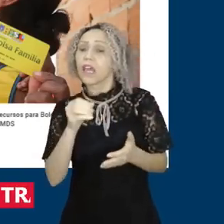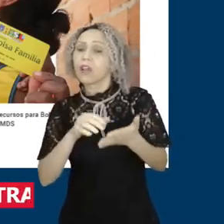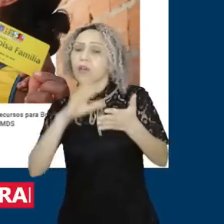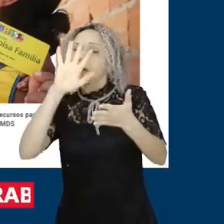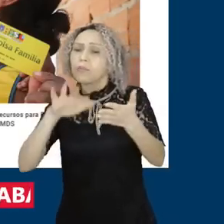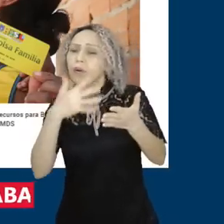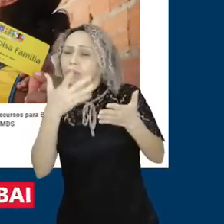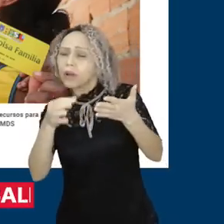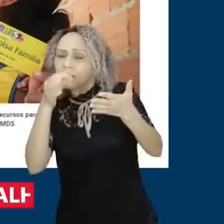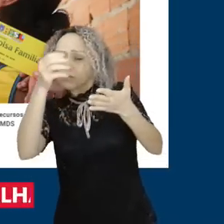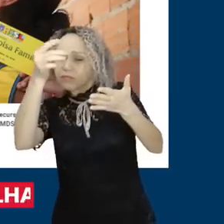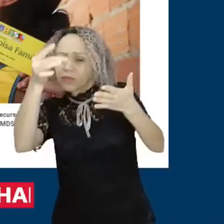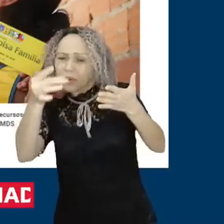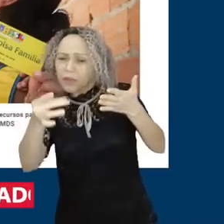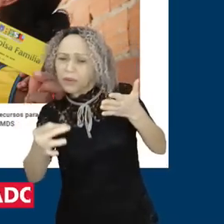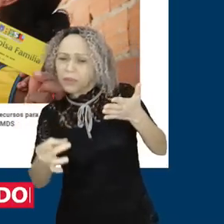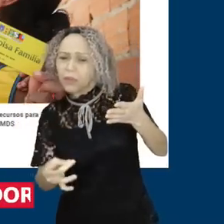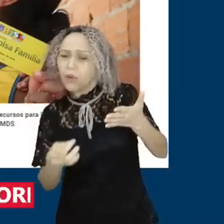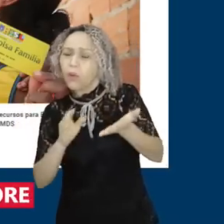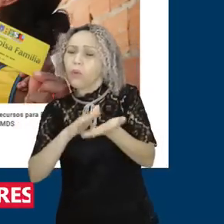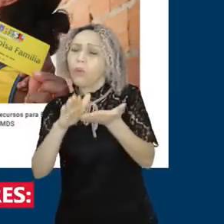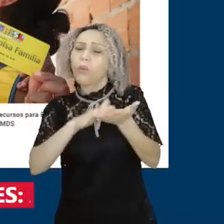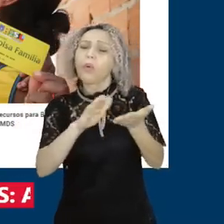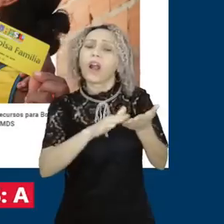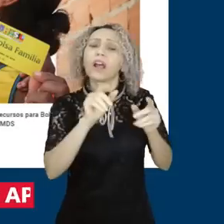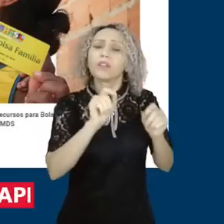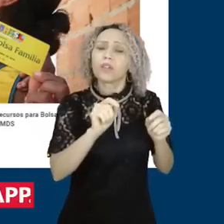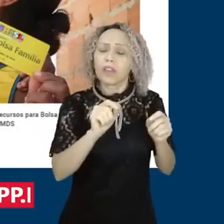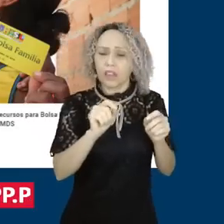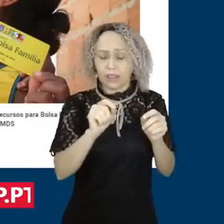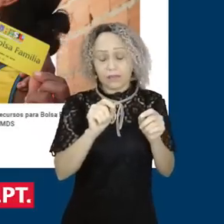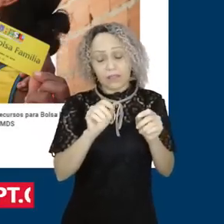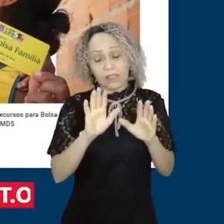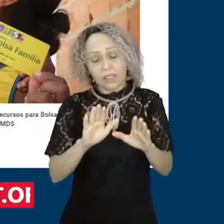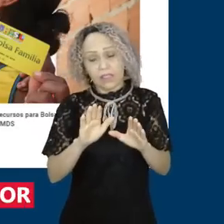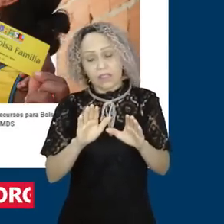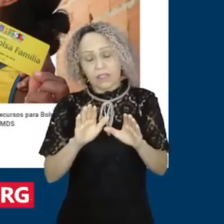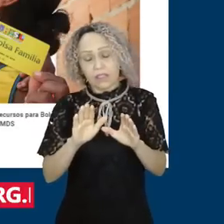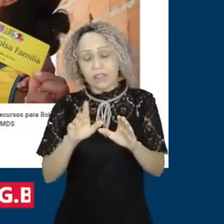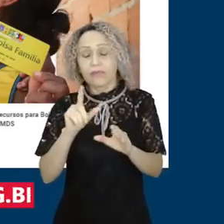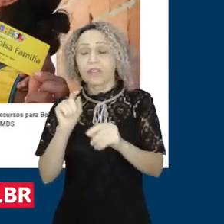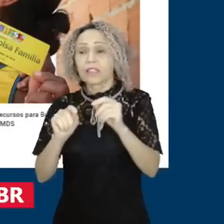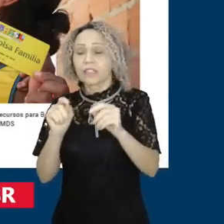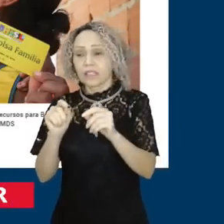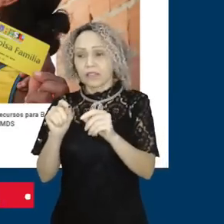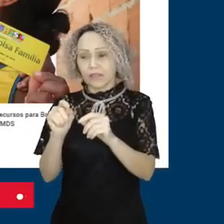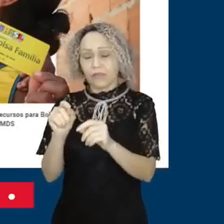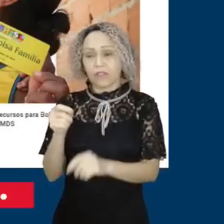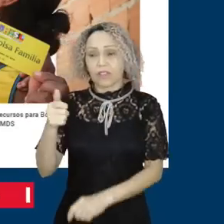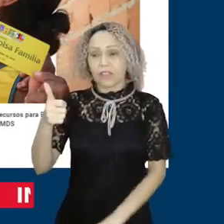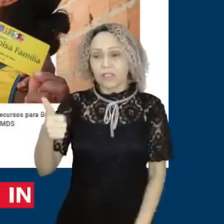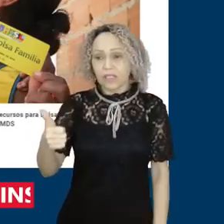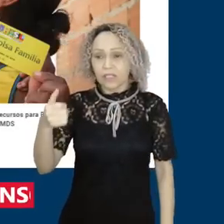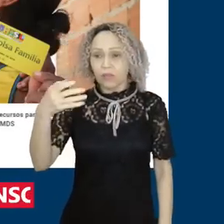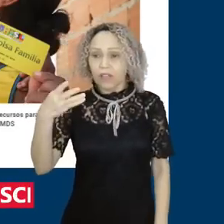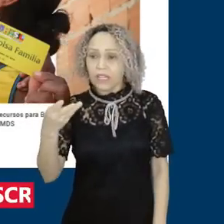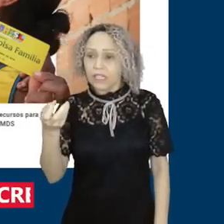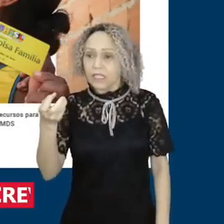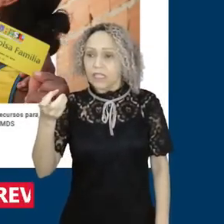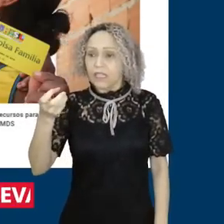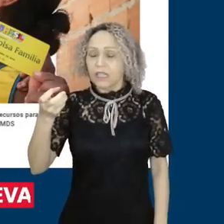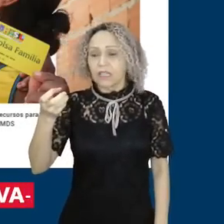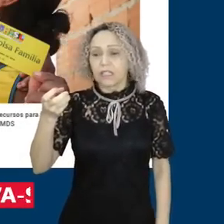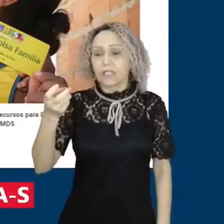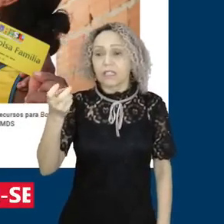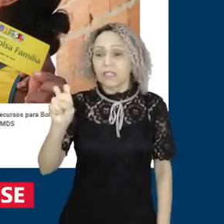partir da recomposição do orçamento, graças a essa folga fiscal aí de 145 bilhões fora do orçamento. Eu queria